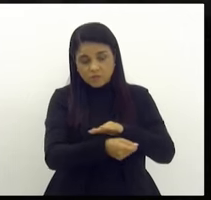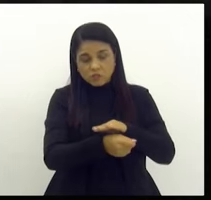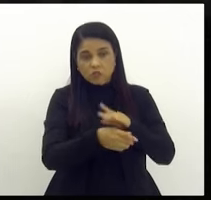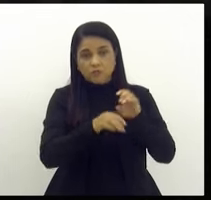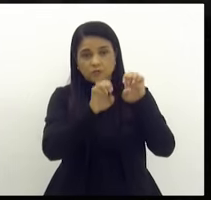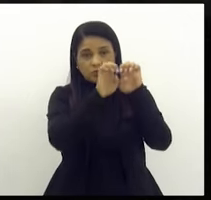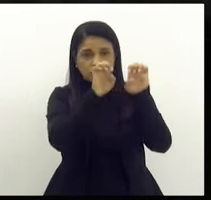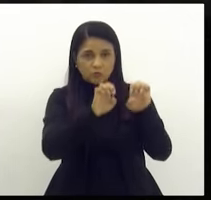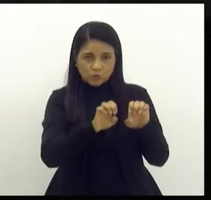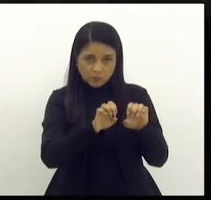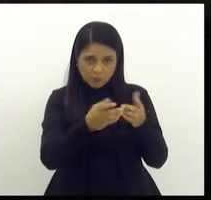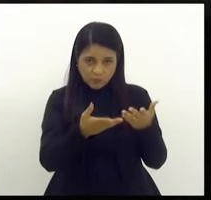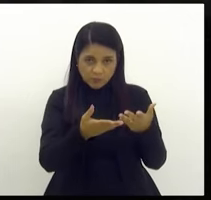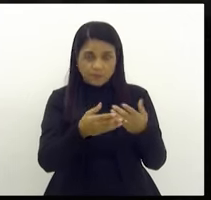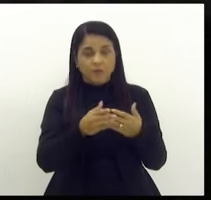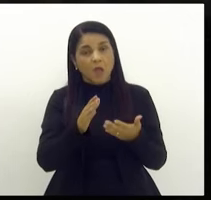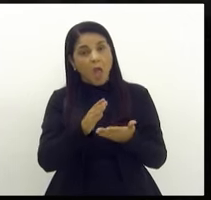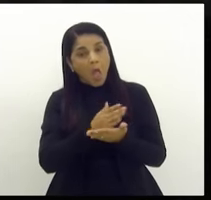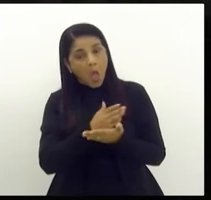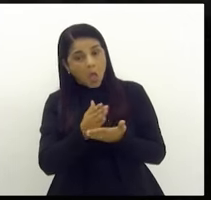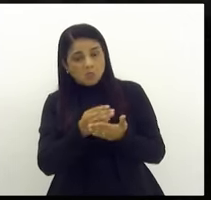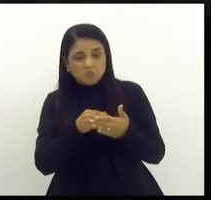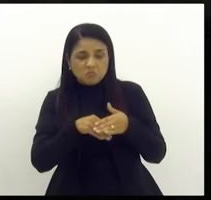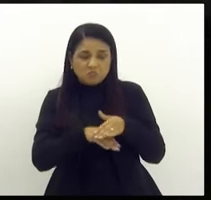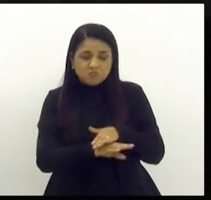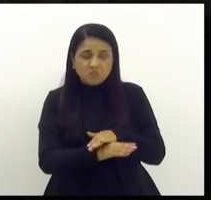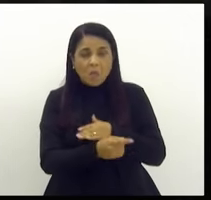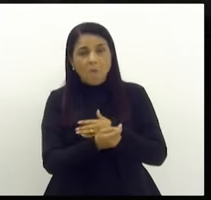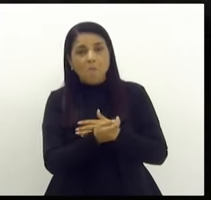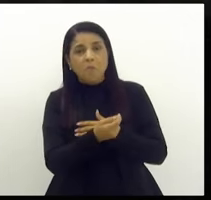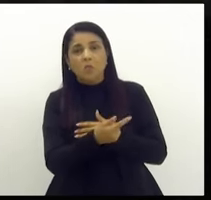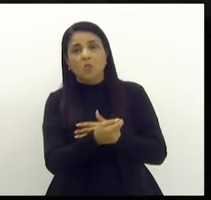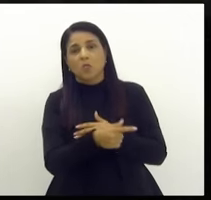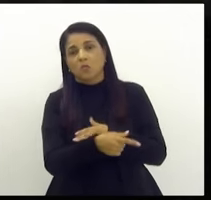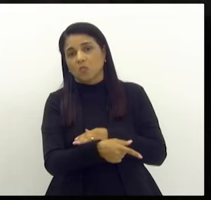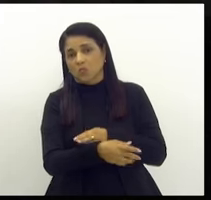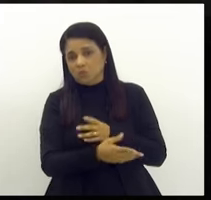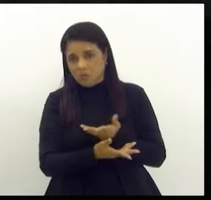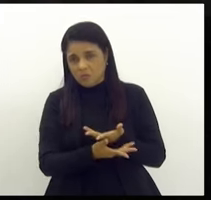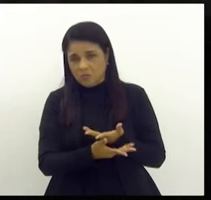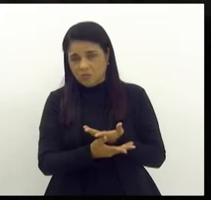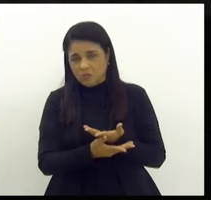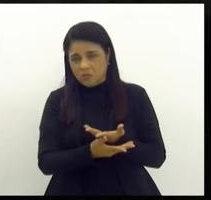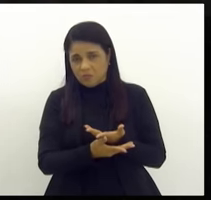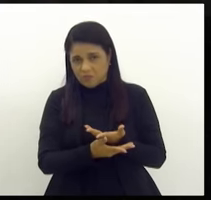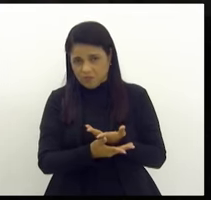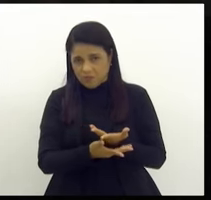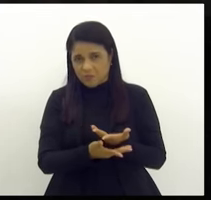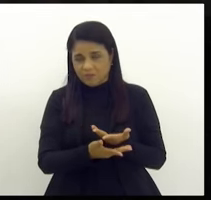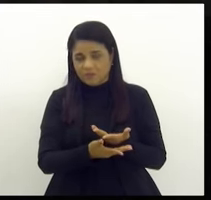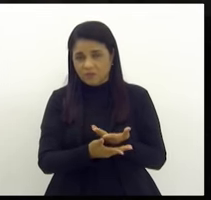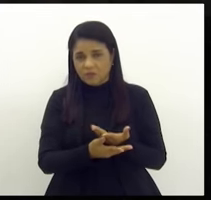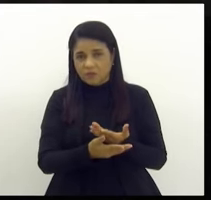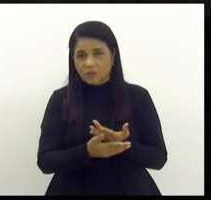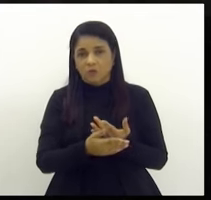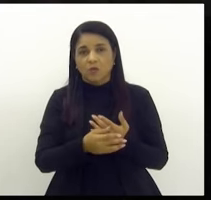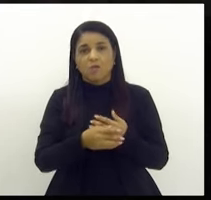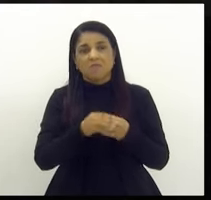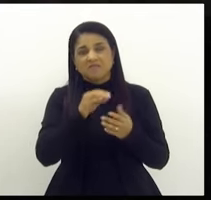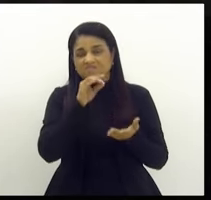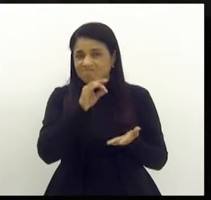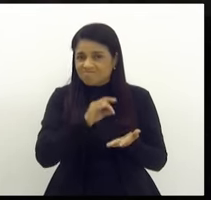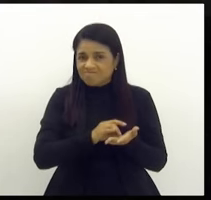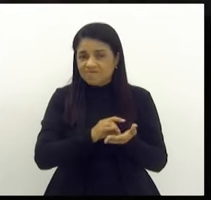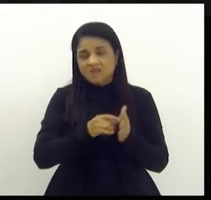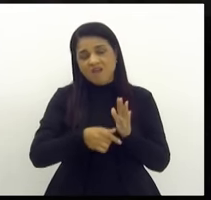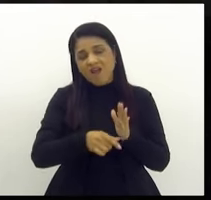estruturantes terá até algum mas muito menos do que aquilo que foi Originalmente